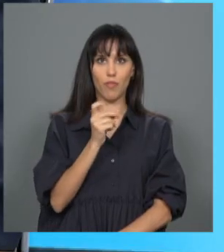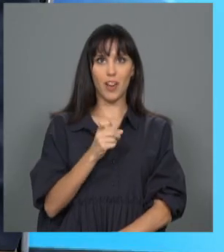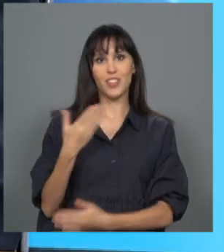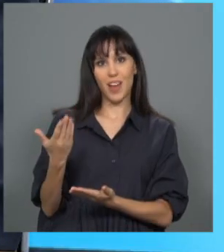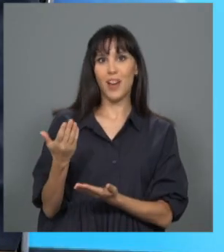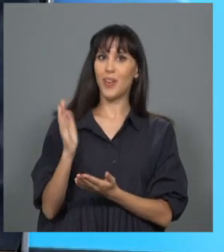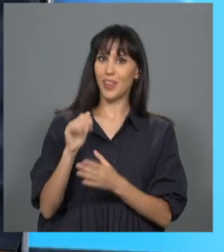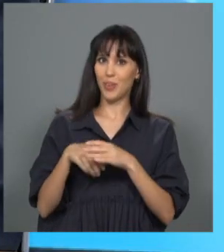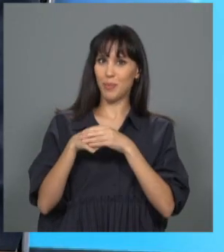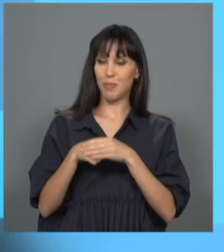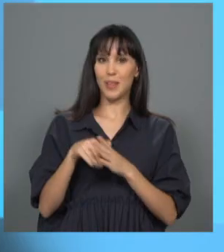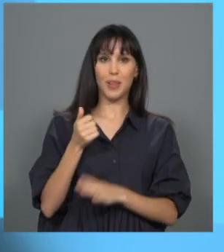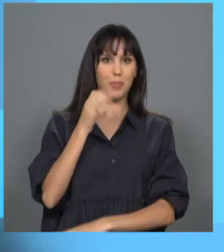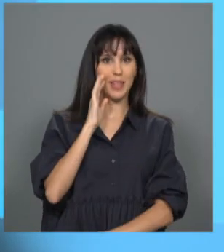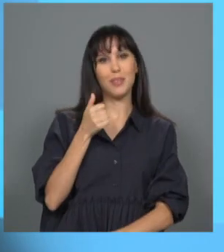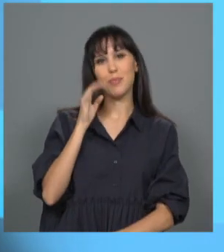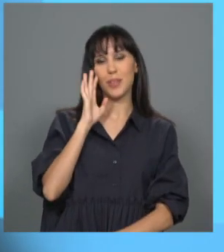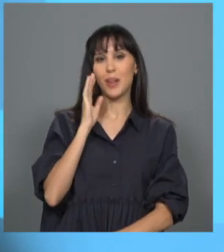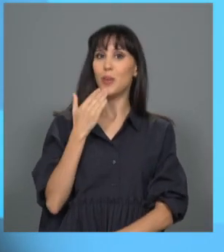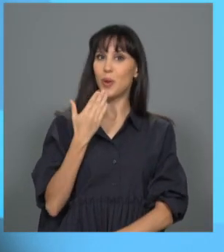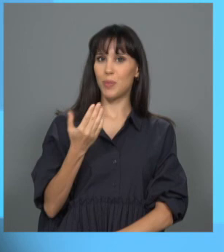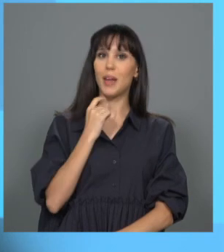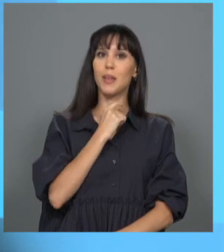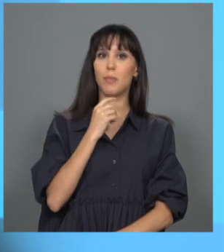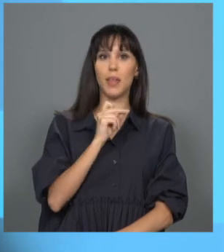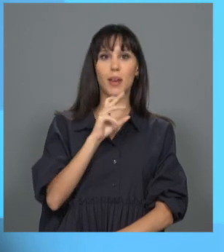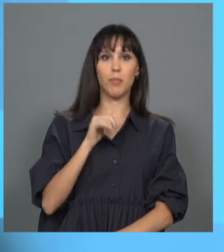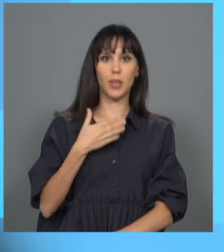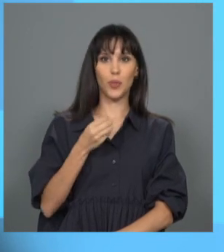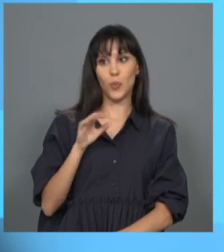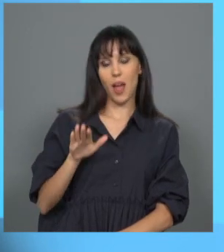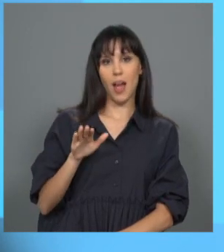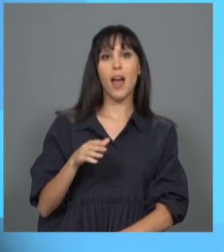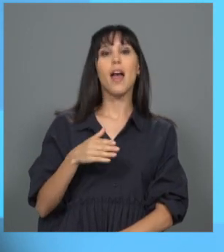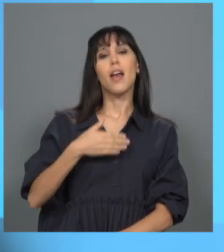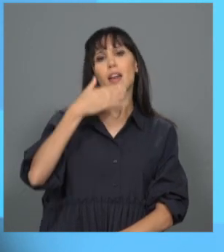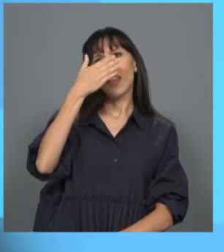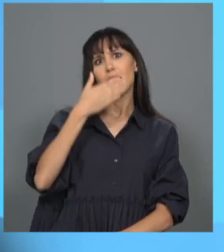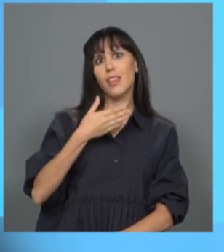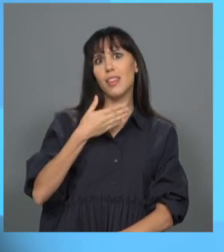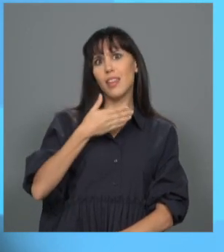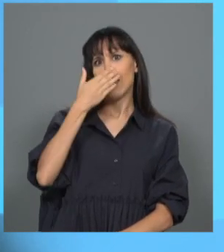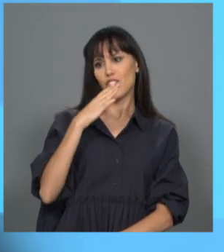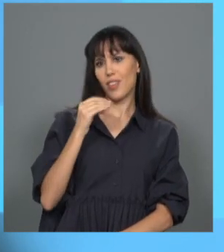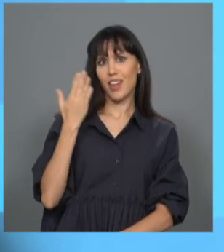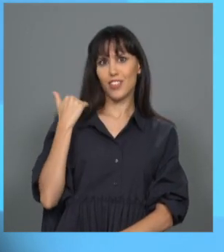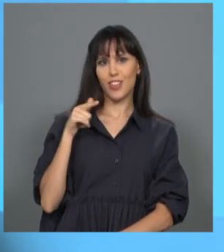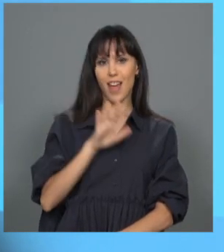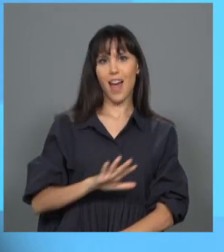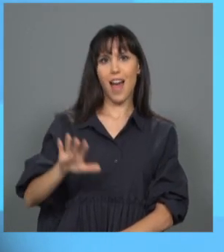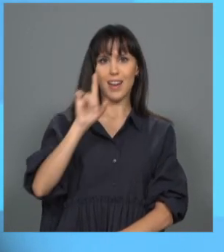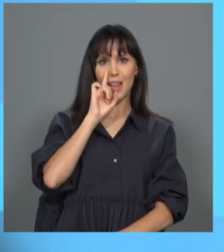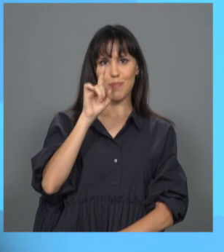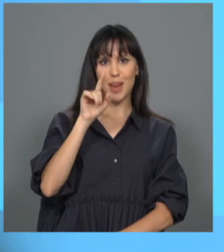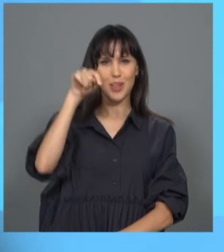Boa tarde. Obrigado, Padre Armindo, por estar connosco. Há 10 dias estava no sul da Alemanha a cumprir um